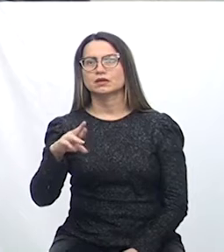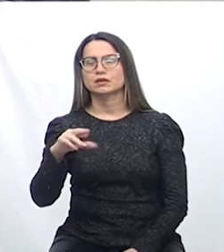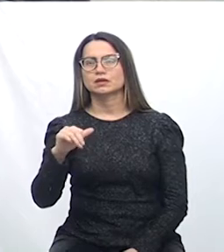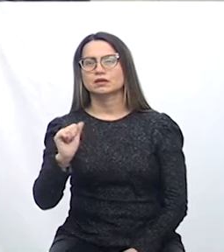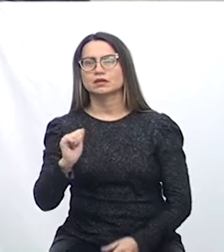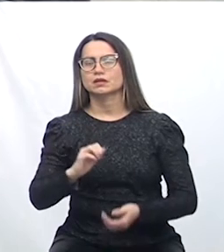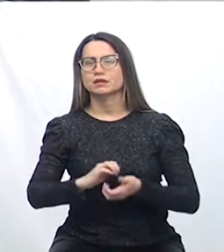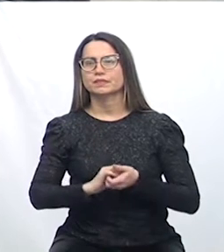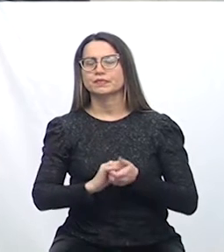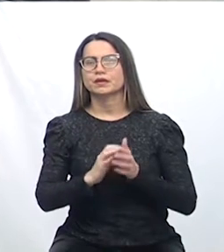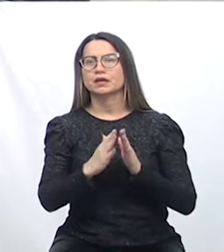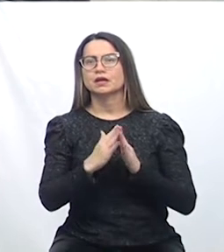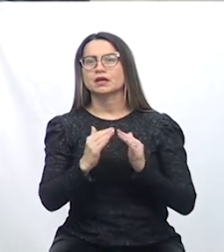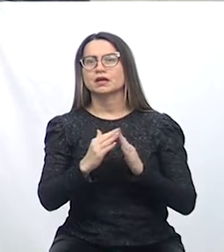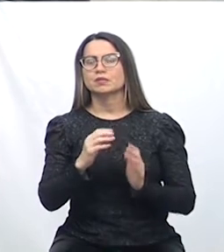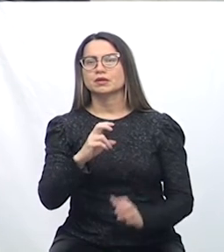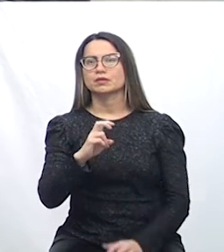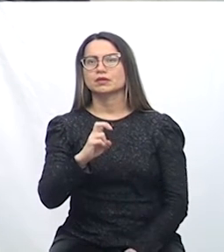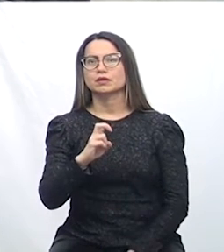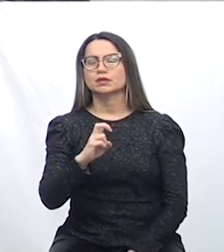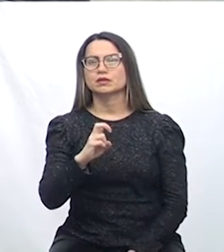Requerimentos número 597